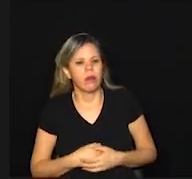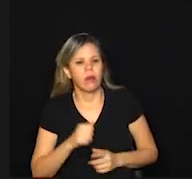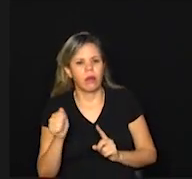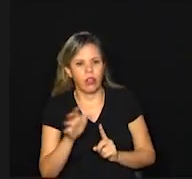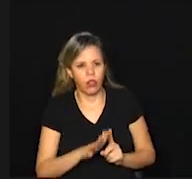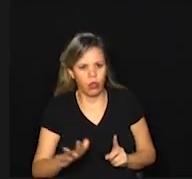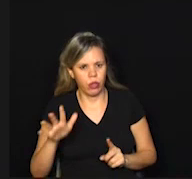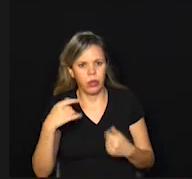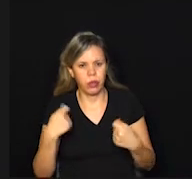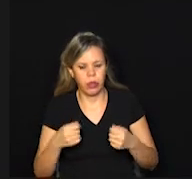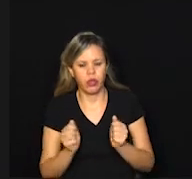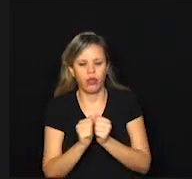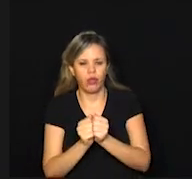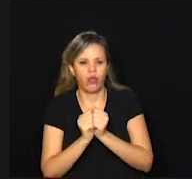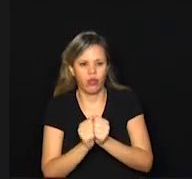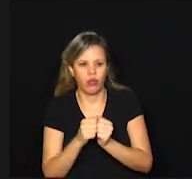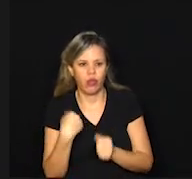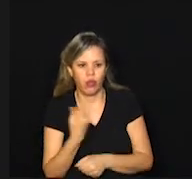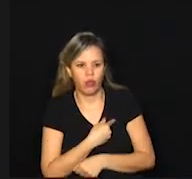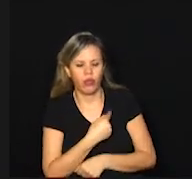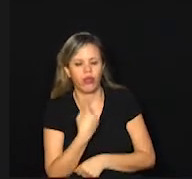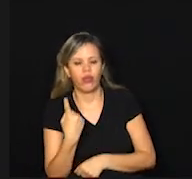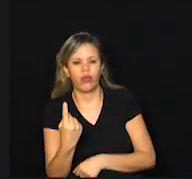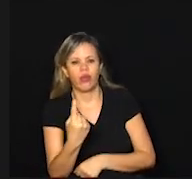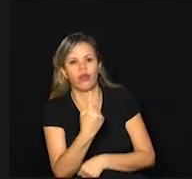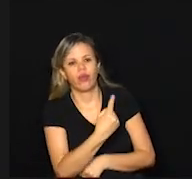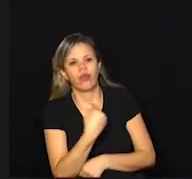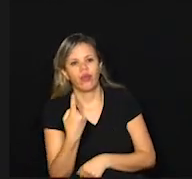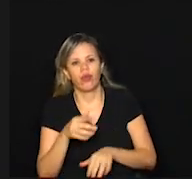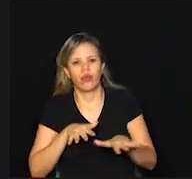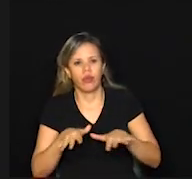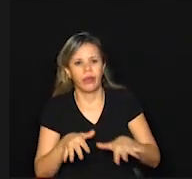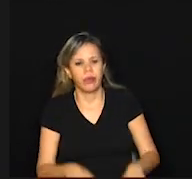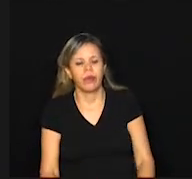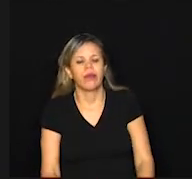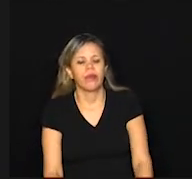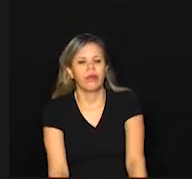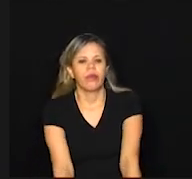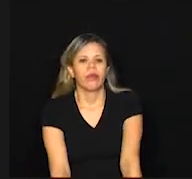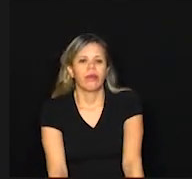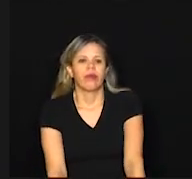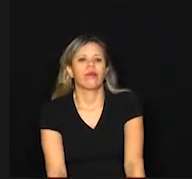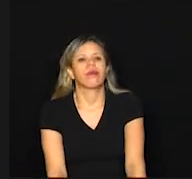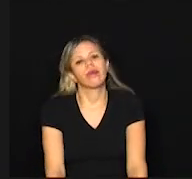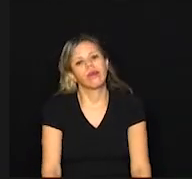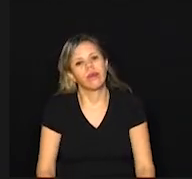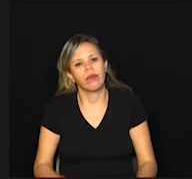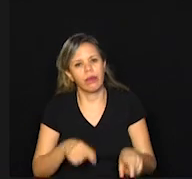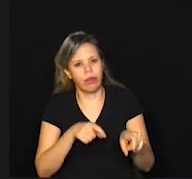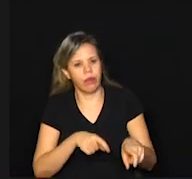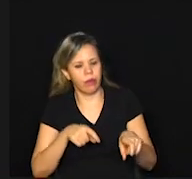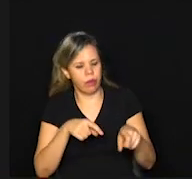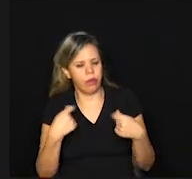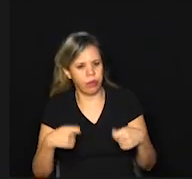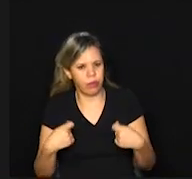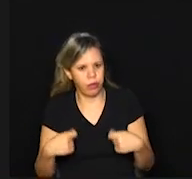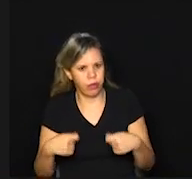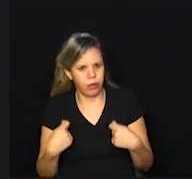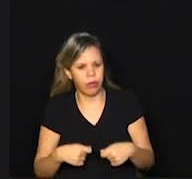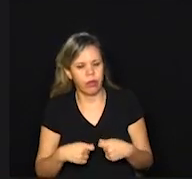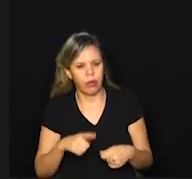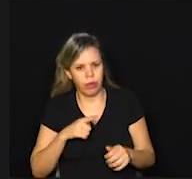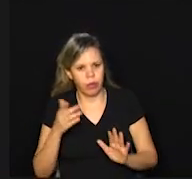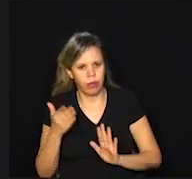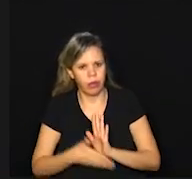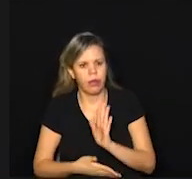sociedade civil precisa estar junto com a gente em cada um dos nossos movimentos e a fazenda Roseira precisa ter